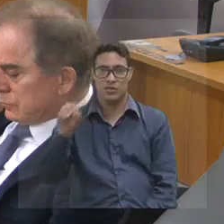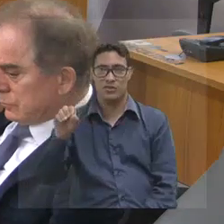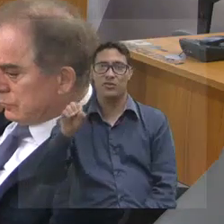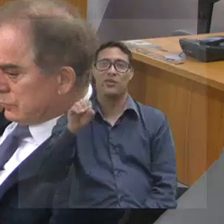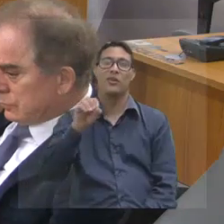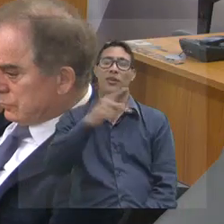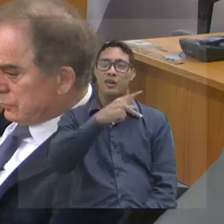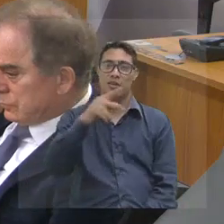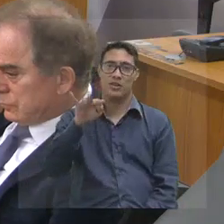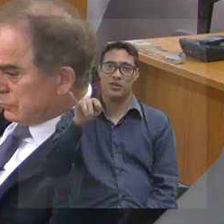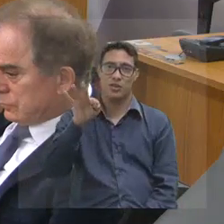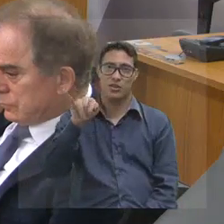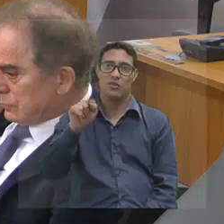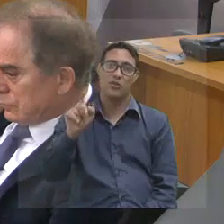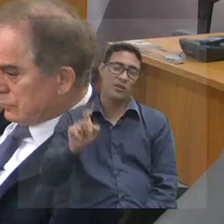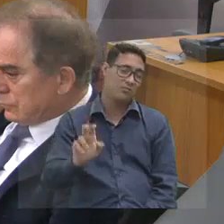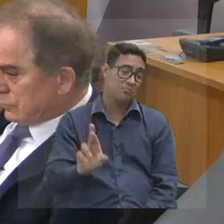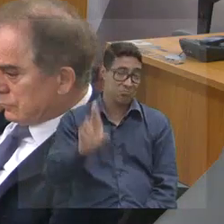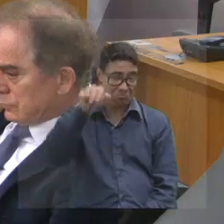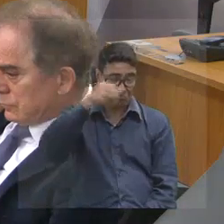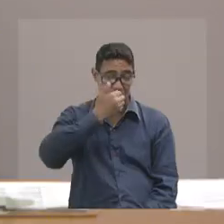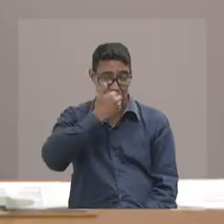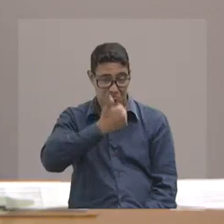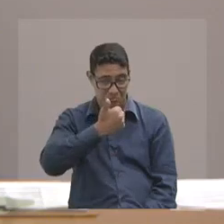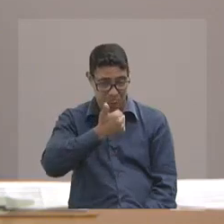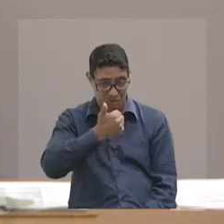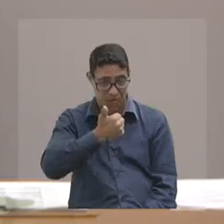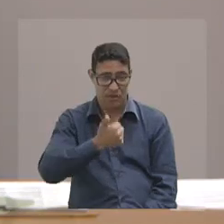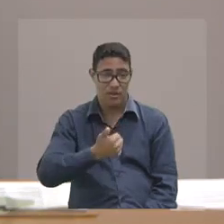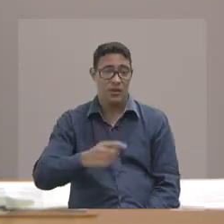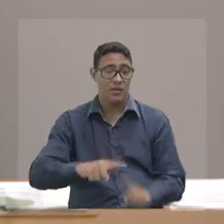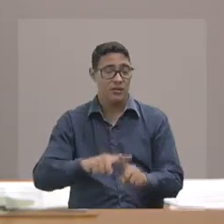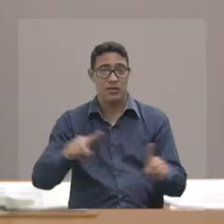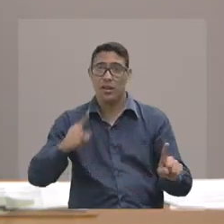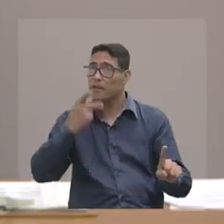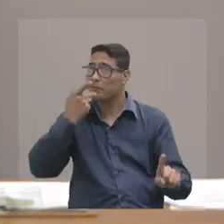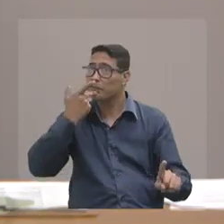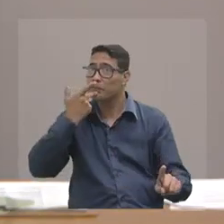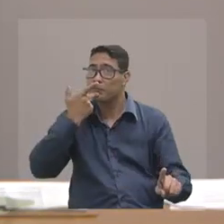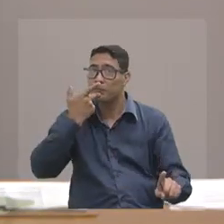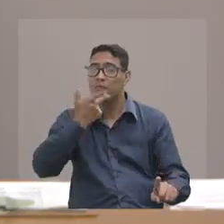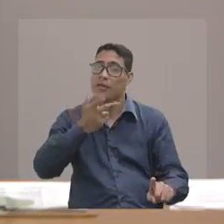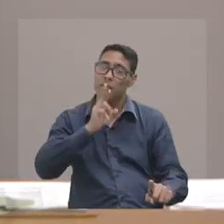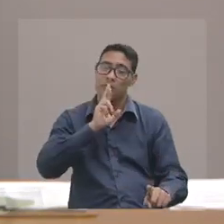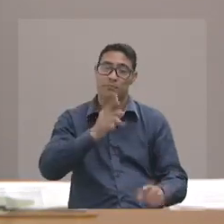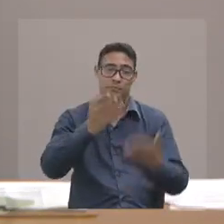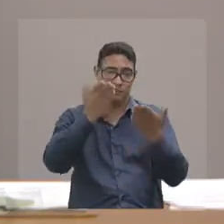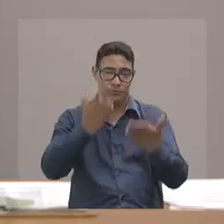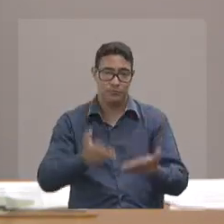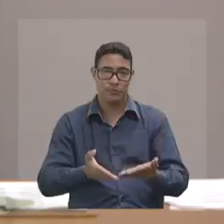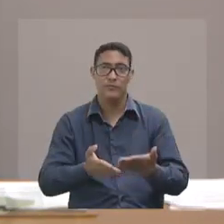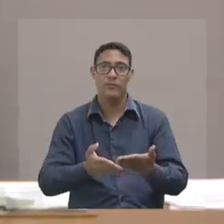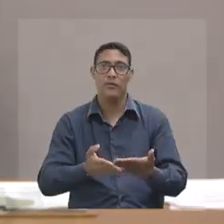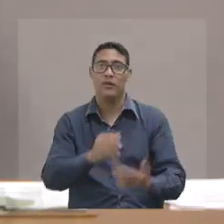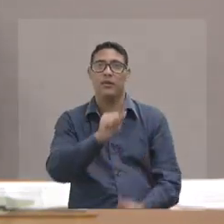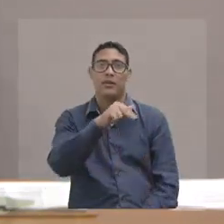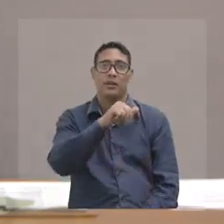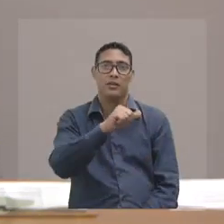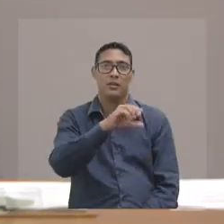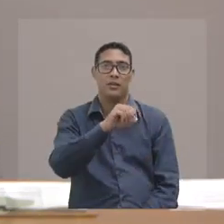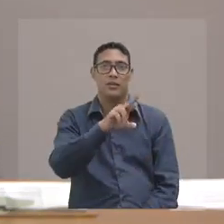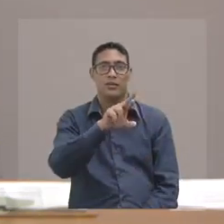essa audiência pública e eu queria só deixar um recado para os dirigentes aqui Ana Carolina